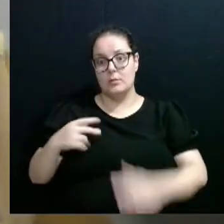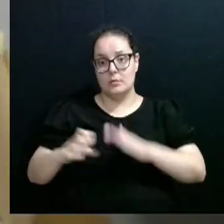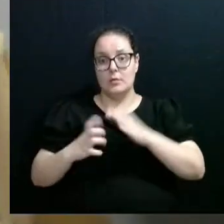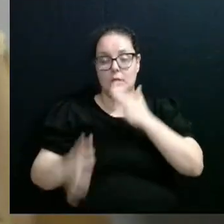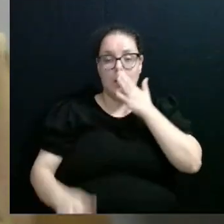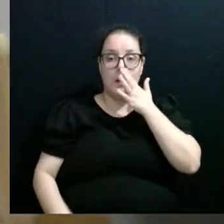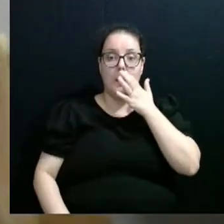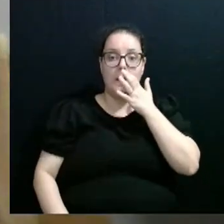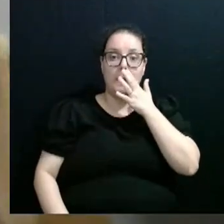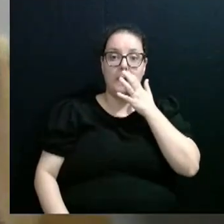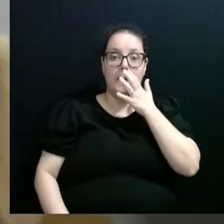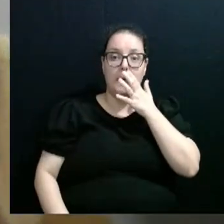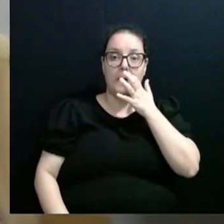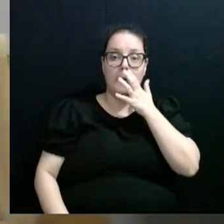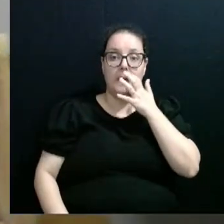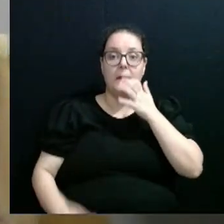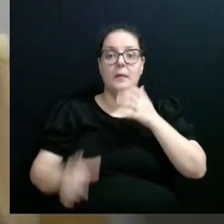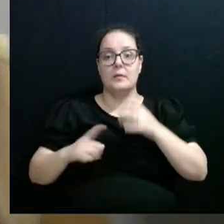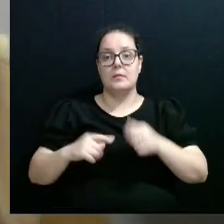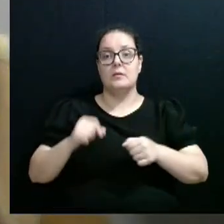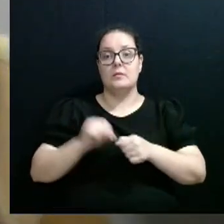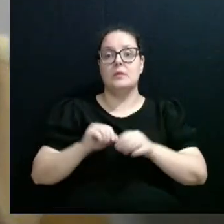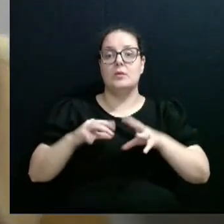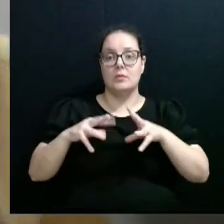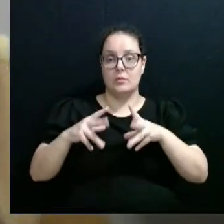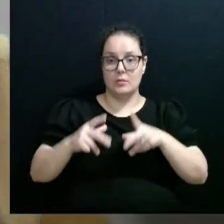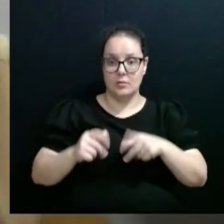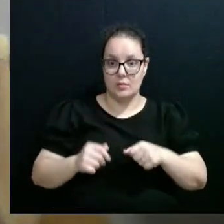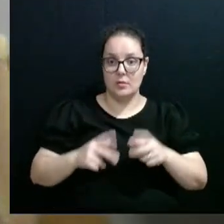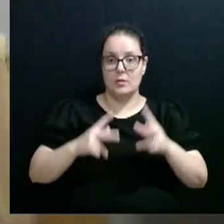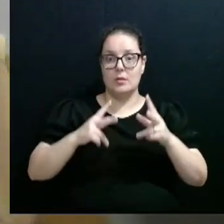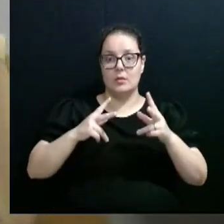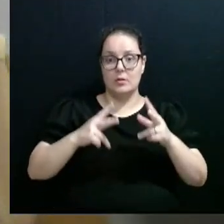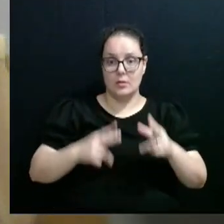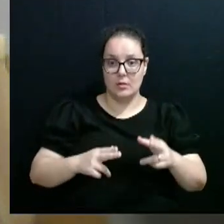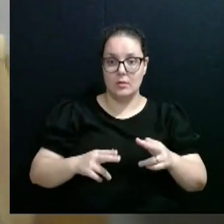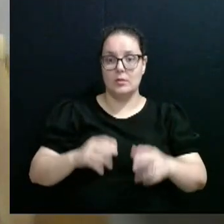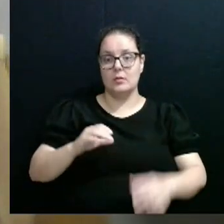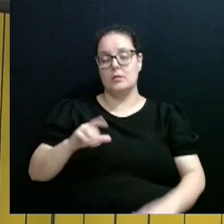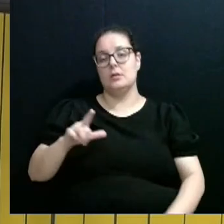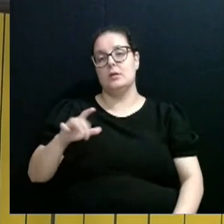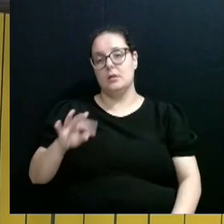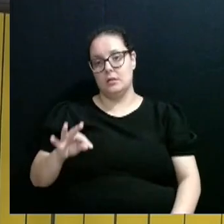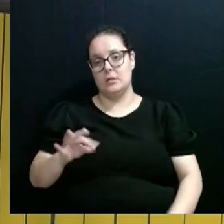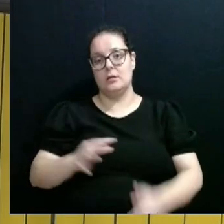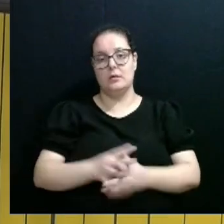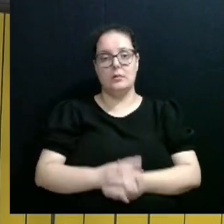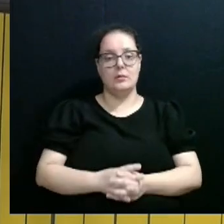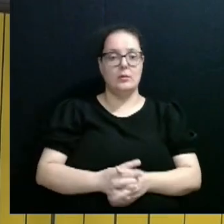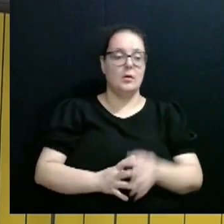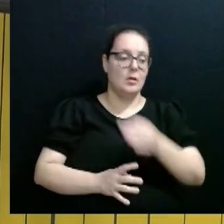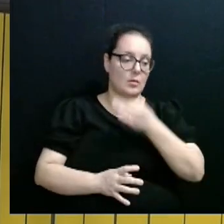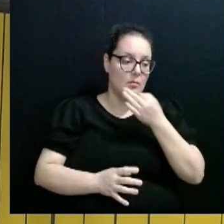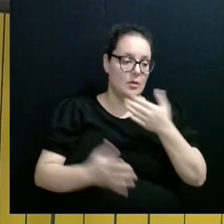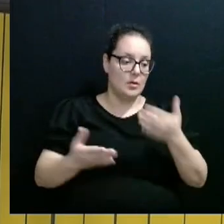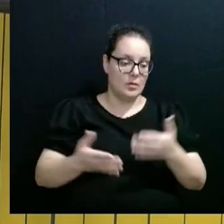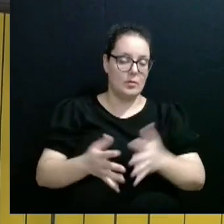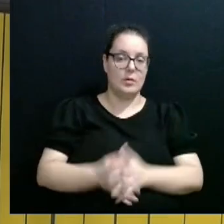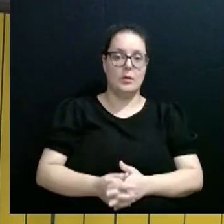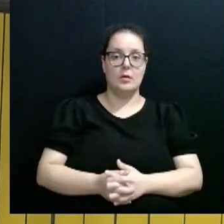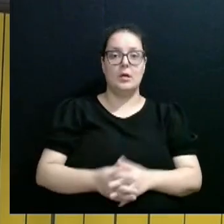tem que fazer tudo de forma conforme menciona a CLT. Perfeito. Agora, se esse trabalhador ele se